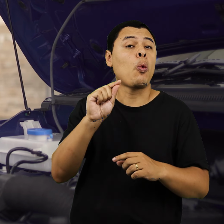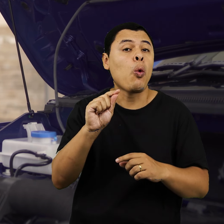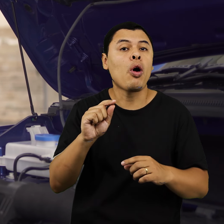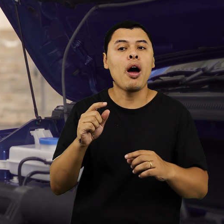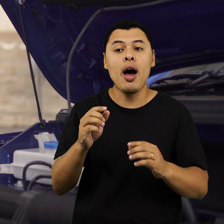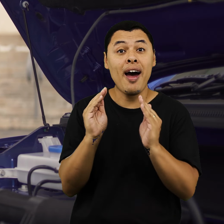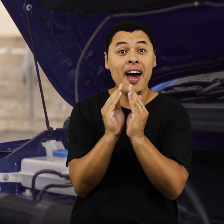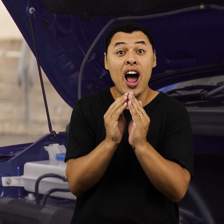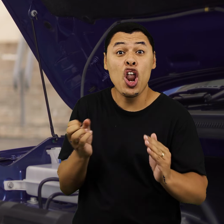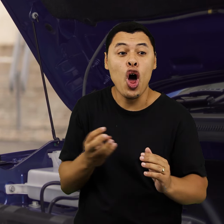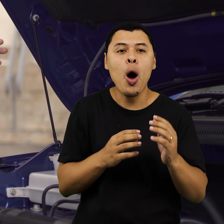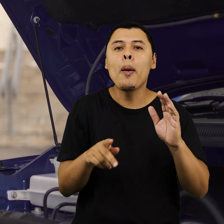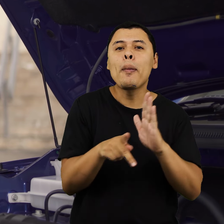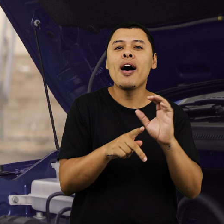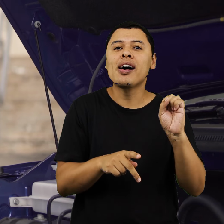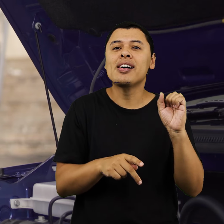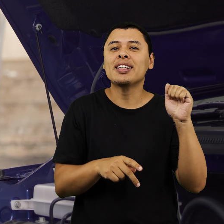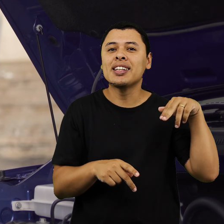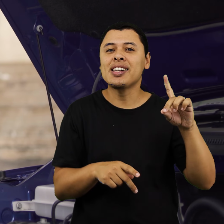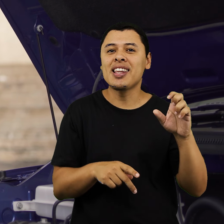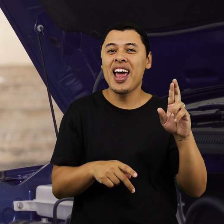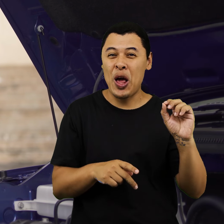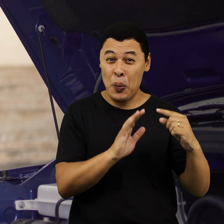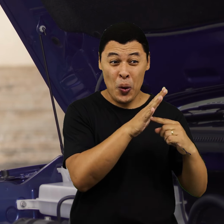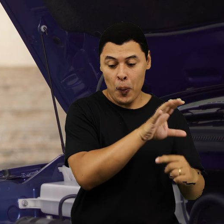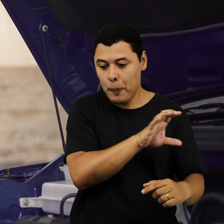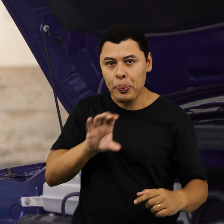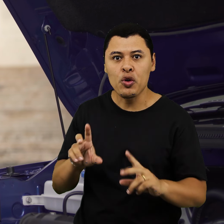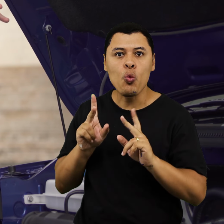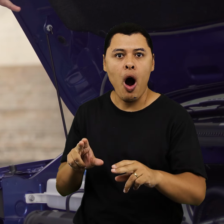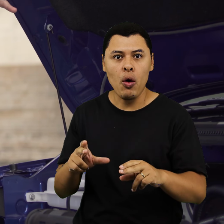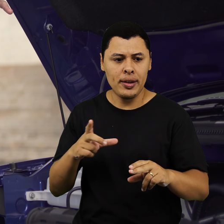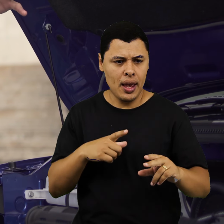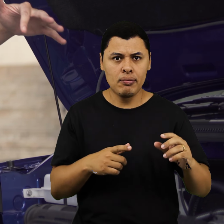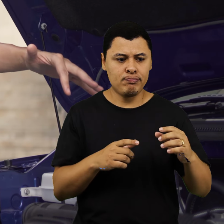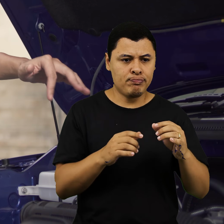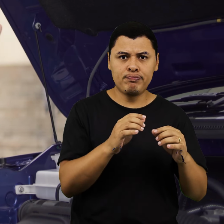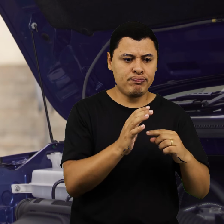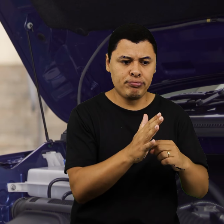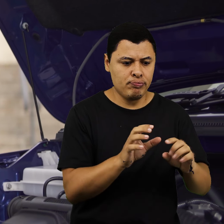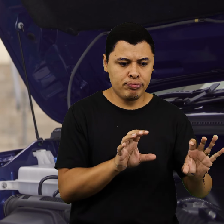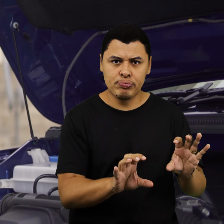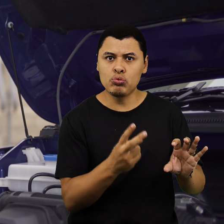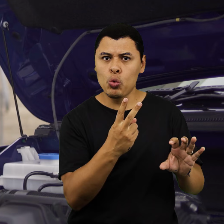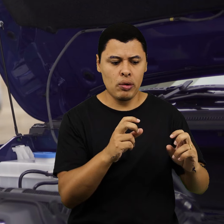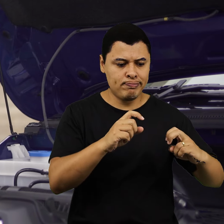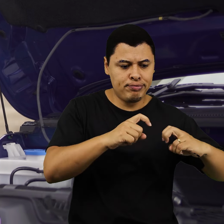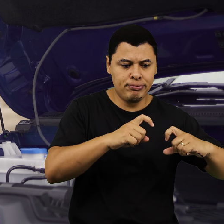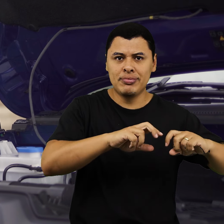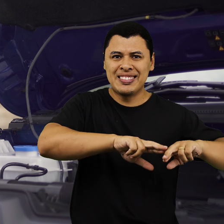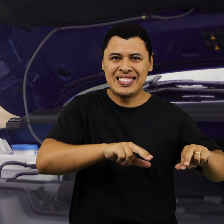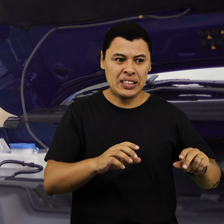introduzir a versão do Sandero aqui no Kwid, né? Ou seja, ele tem um duplo comando variável, coletor de escape integrado no cabeçote,